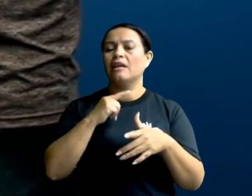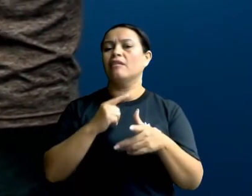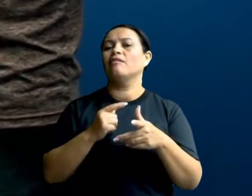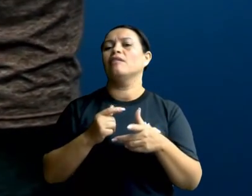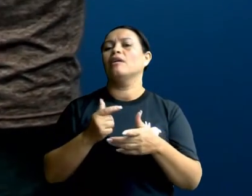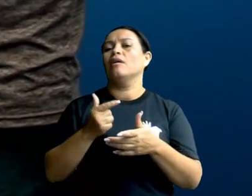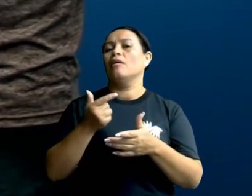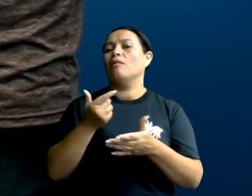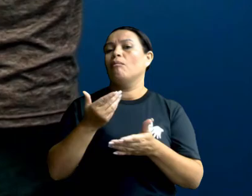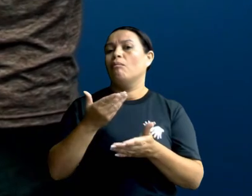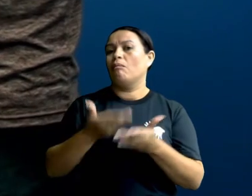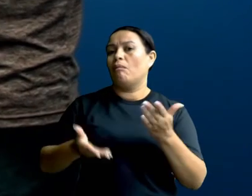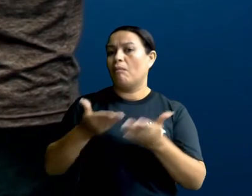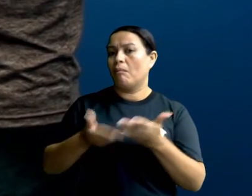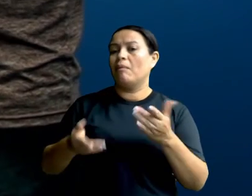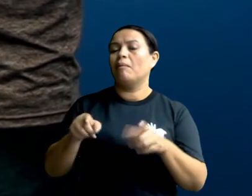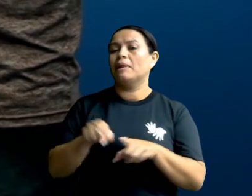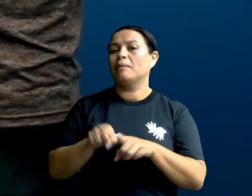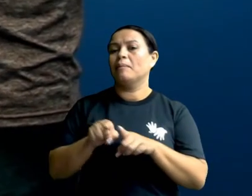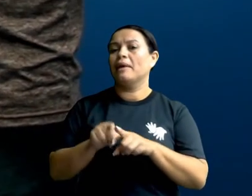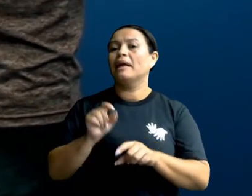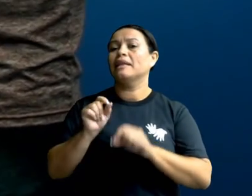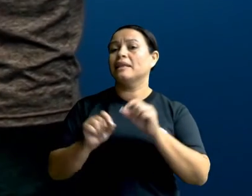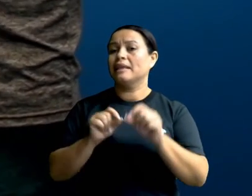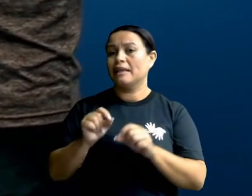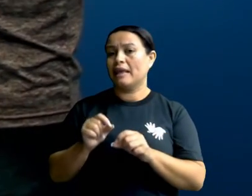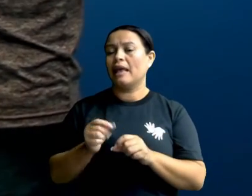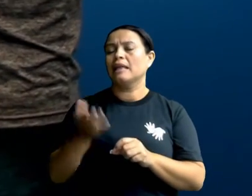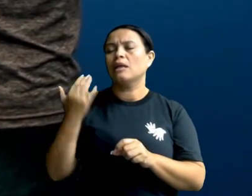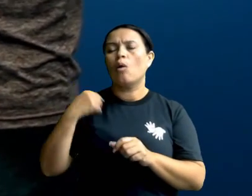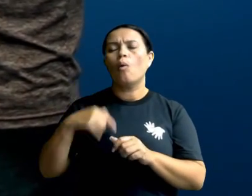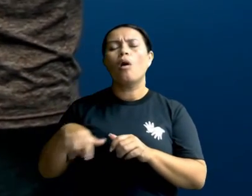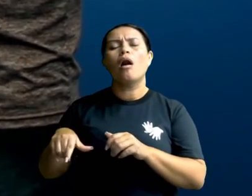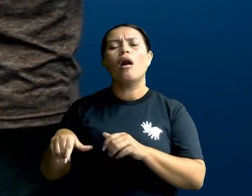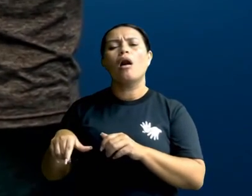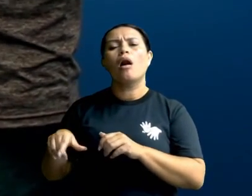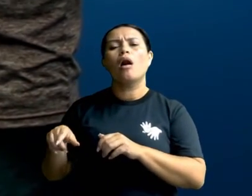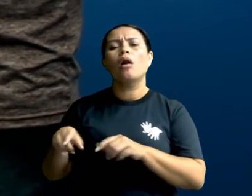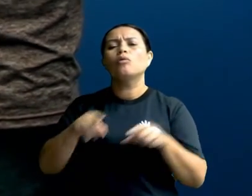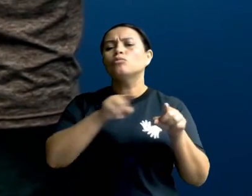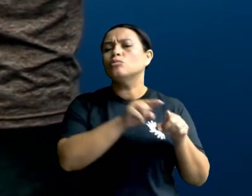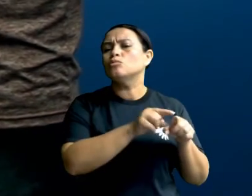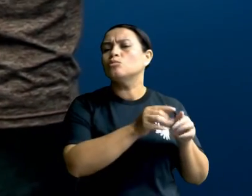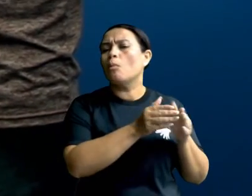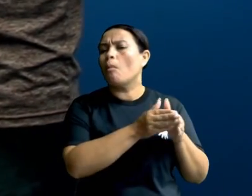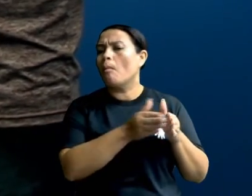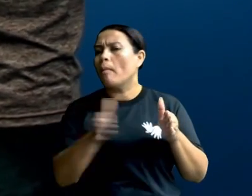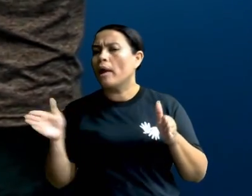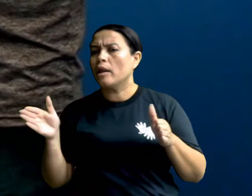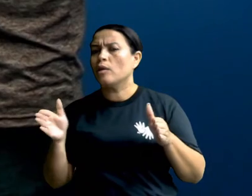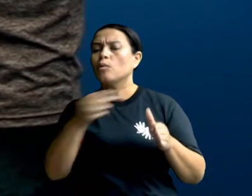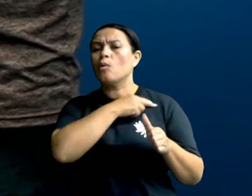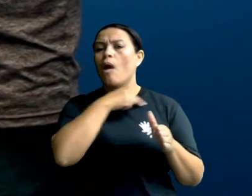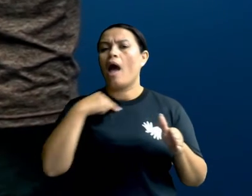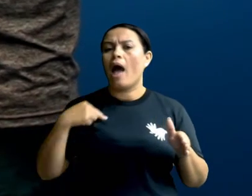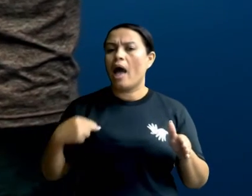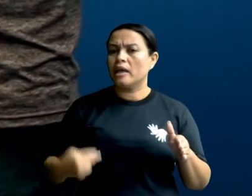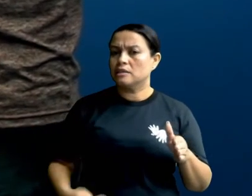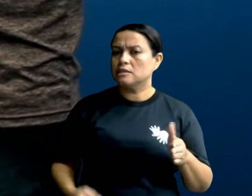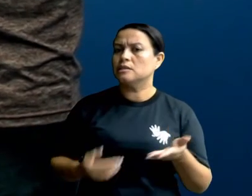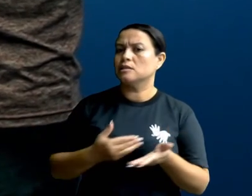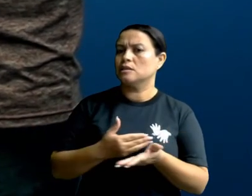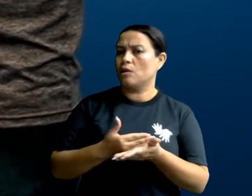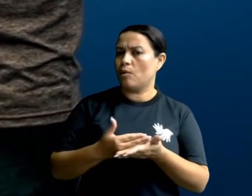né, relacionada ao mercado imobiliário. Então, naquele período, a China ela começou a consumir